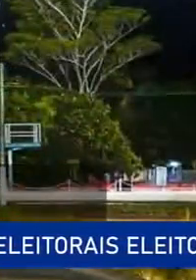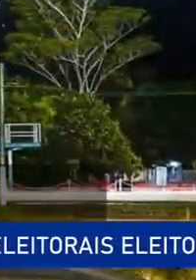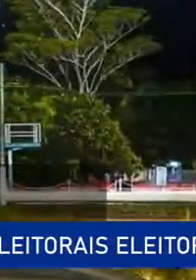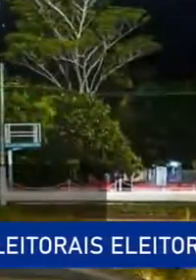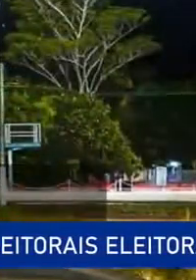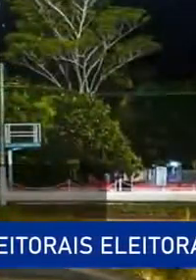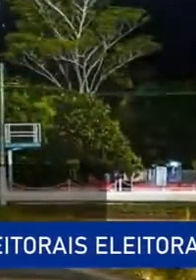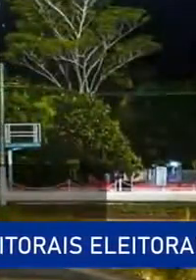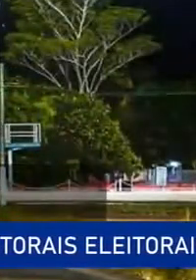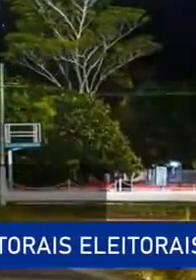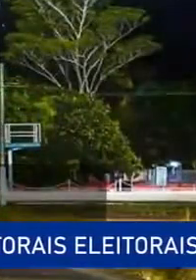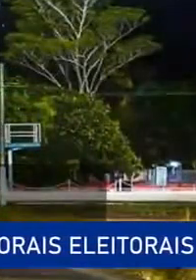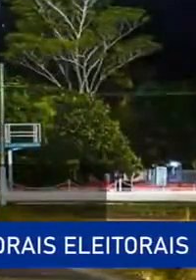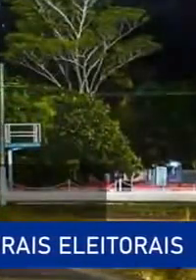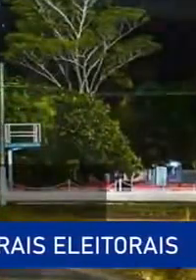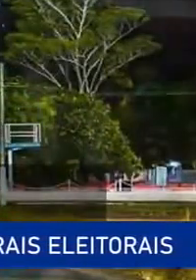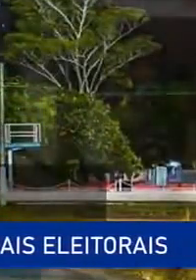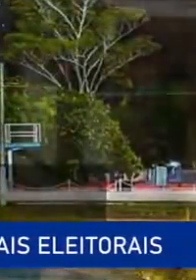Foto do monumento Marco Zero.